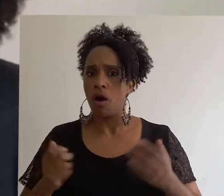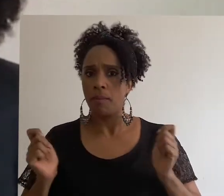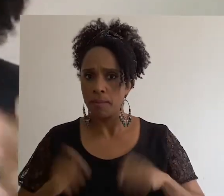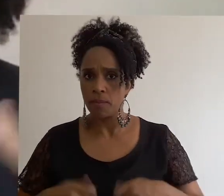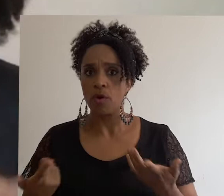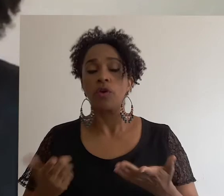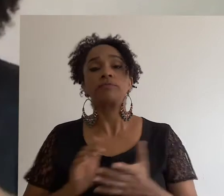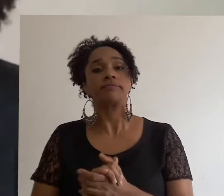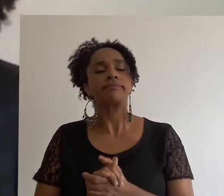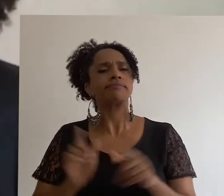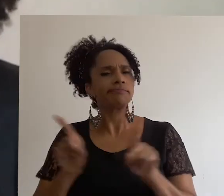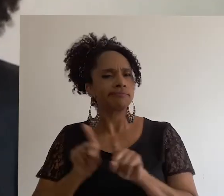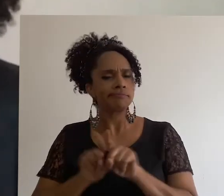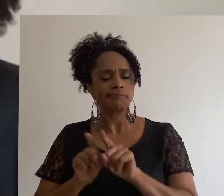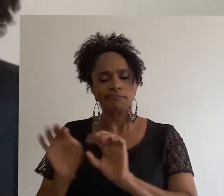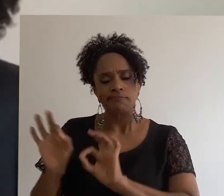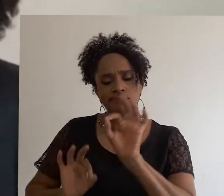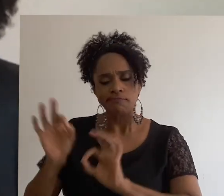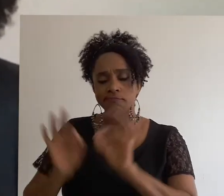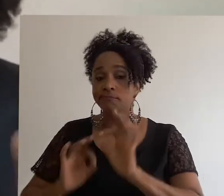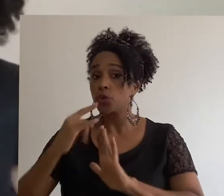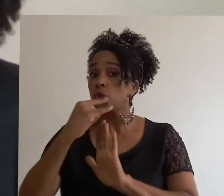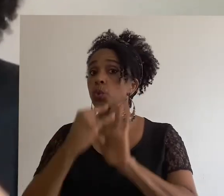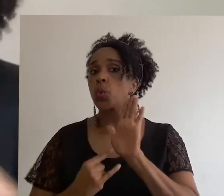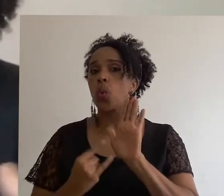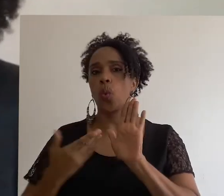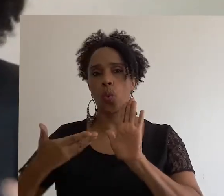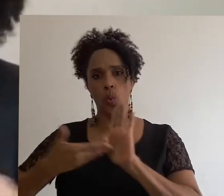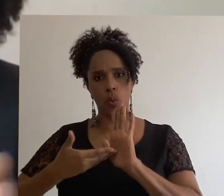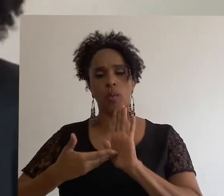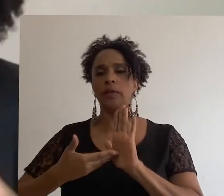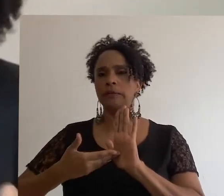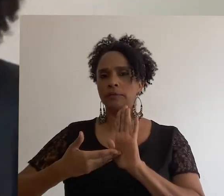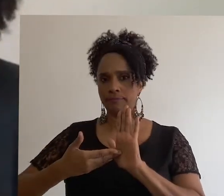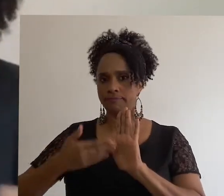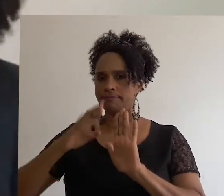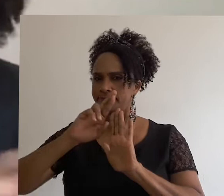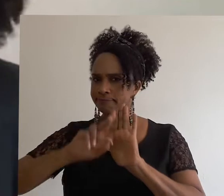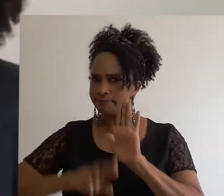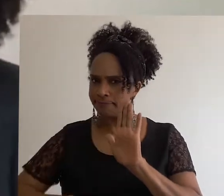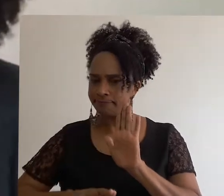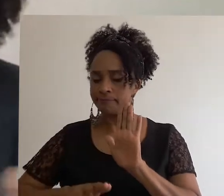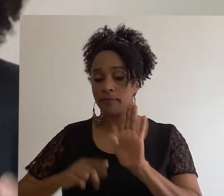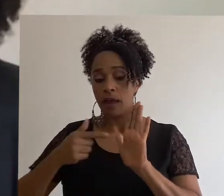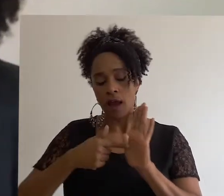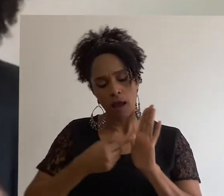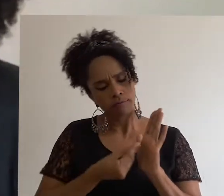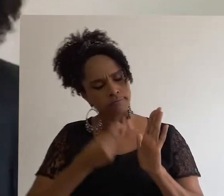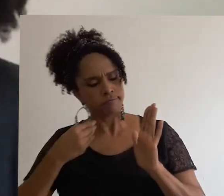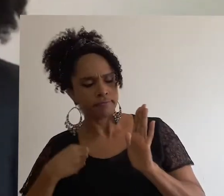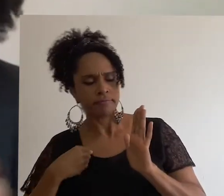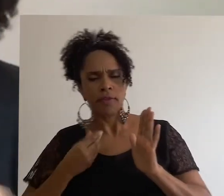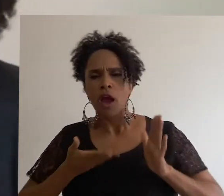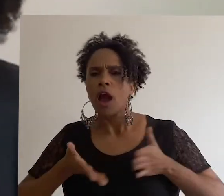a gente investir em organizar, né, o arcabouço documental que vai reger e que pode nos dar caminhos